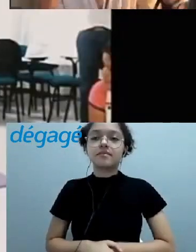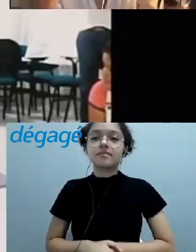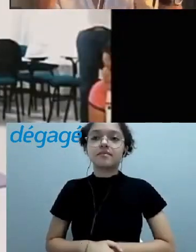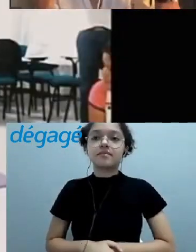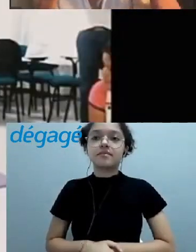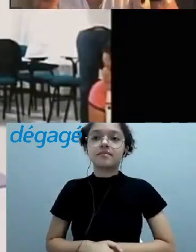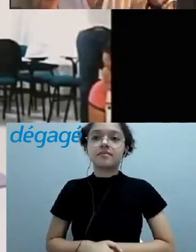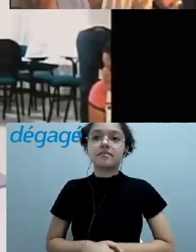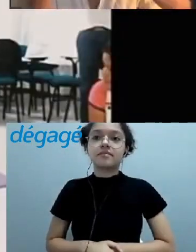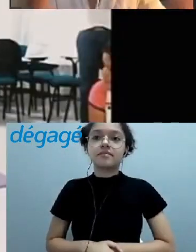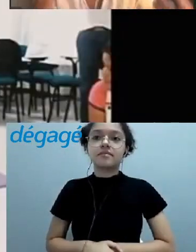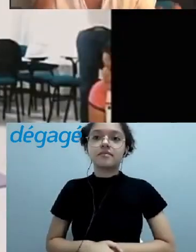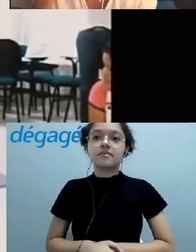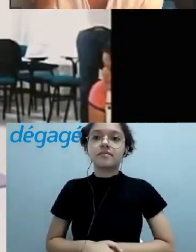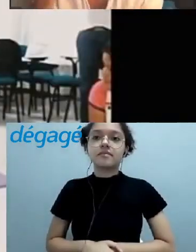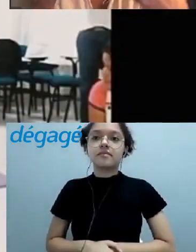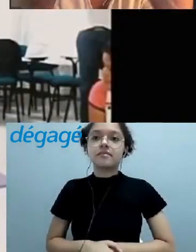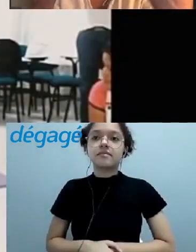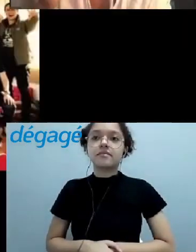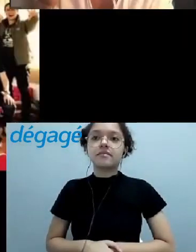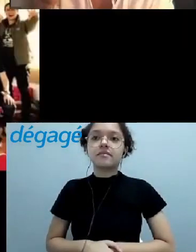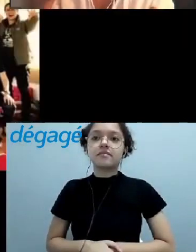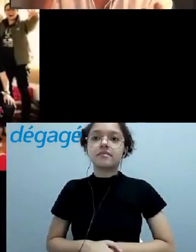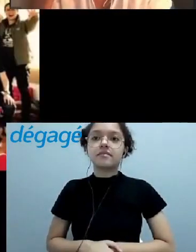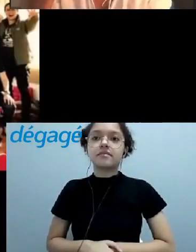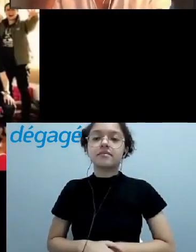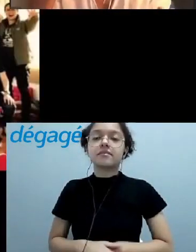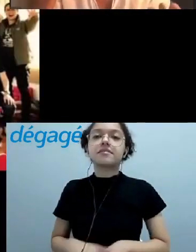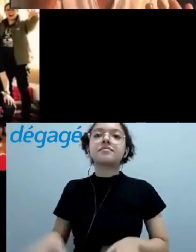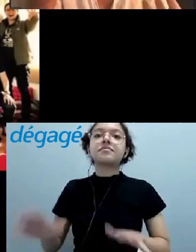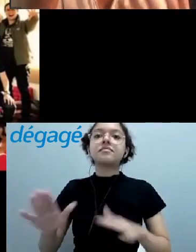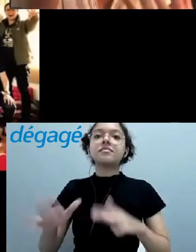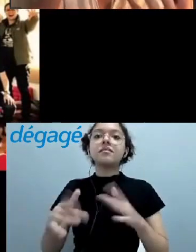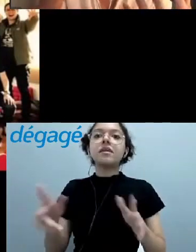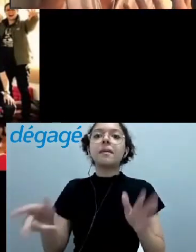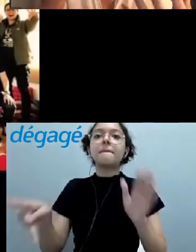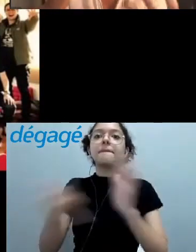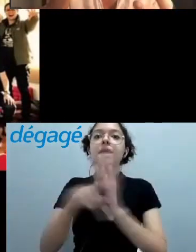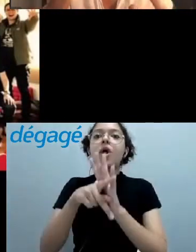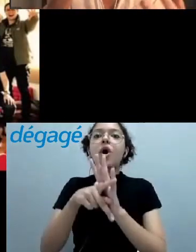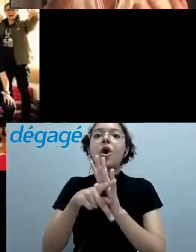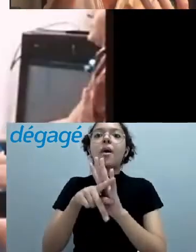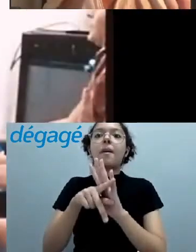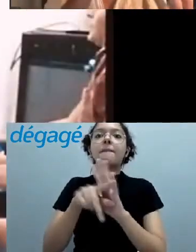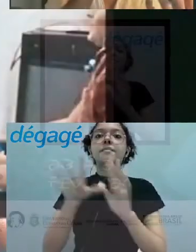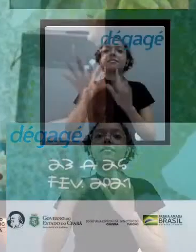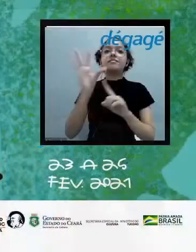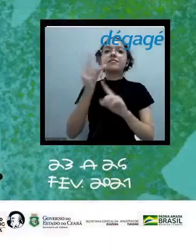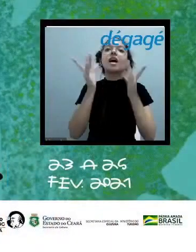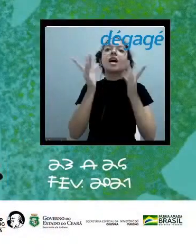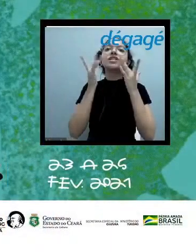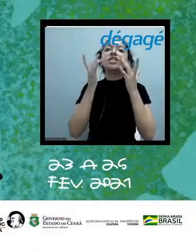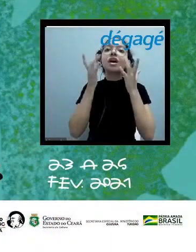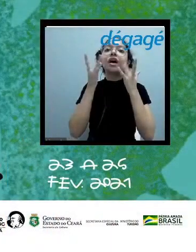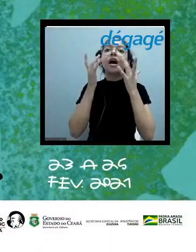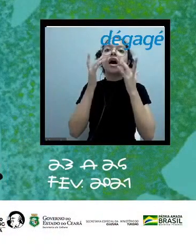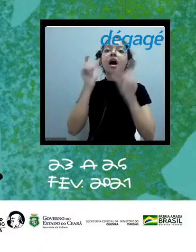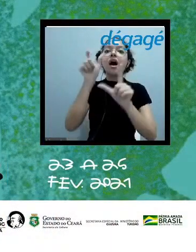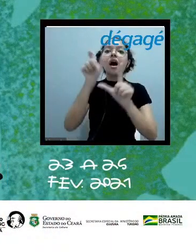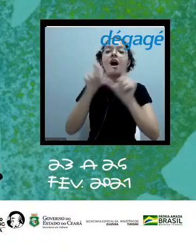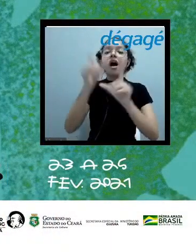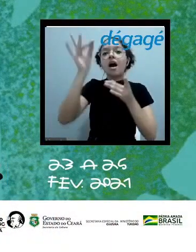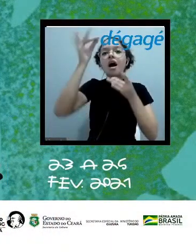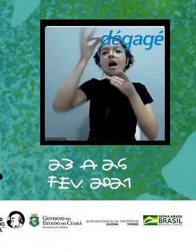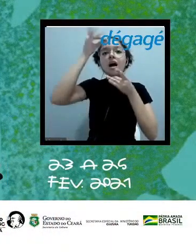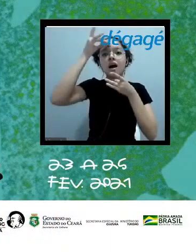Né? Nasci um psicodrama, como se fosse, ou seja, essa mudança de esse poder que existe, ou